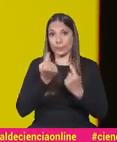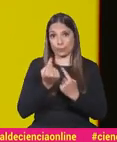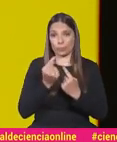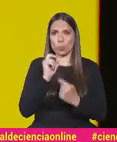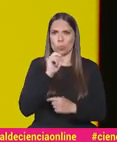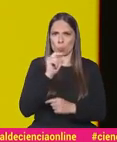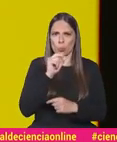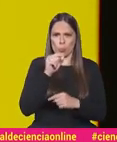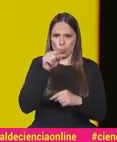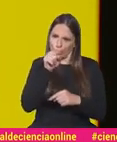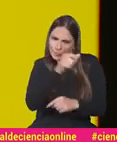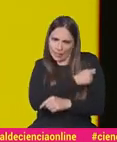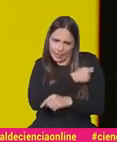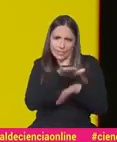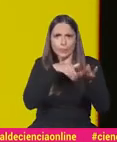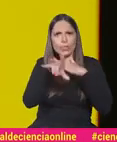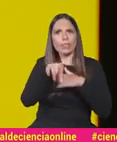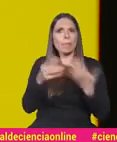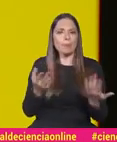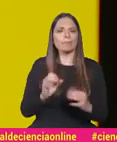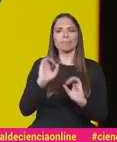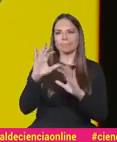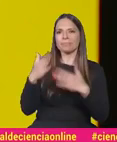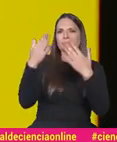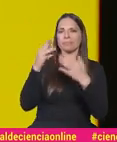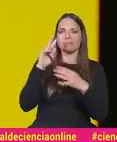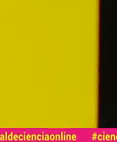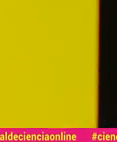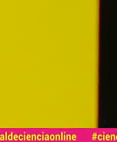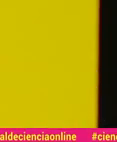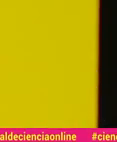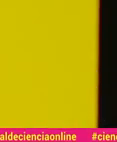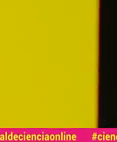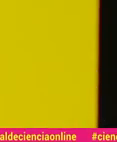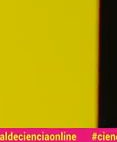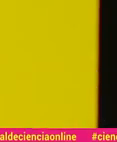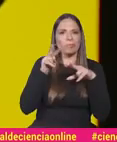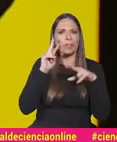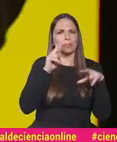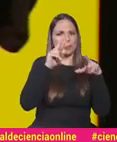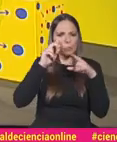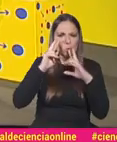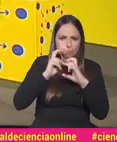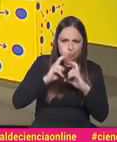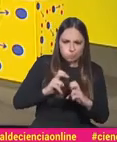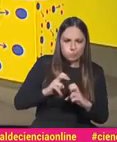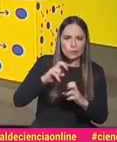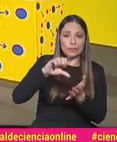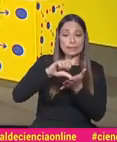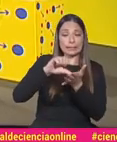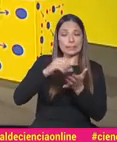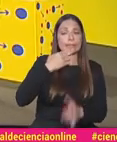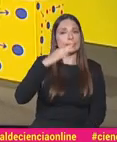até podem ser feitas aí em casa. E começamos pelo observatório, pelo exploratório, que é o Centro de Ciência Viva de